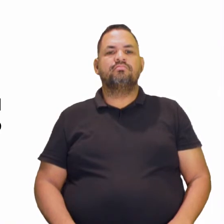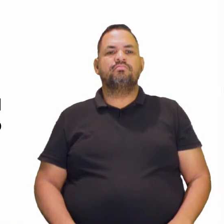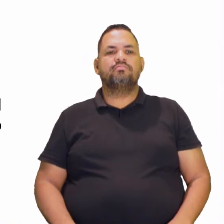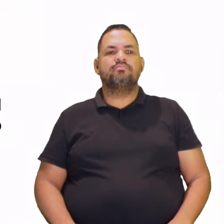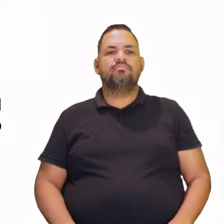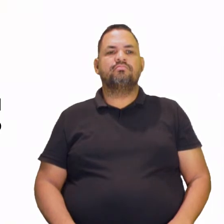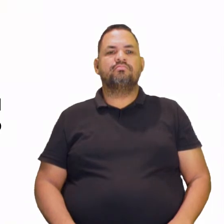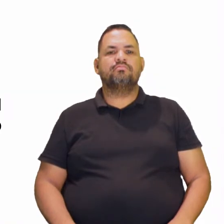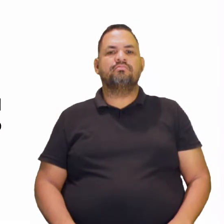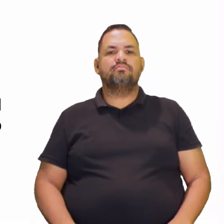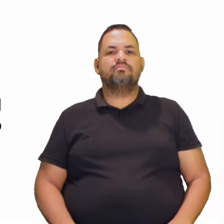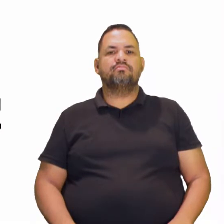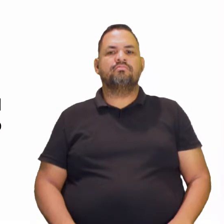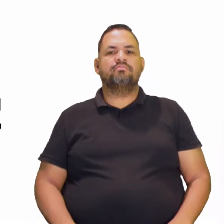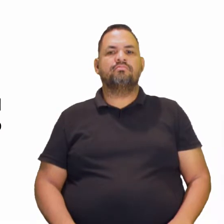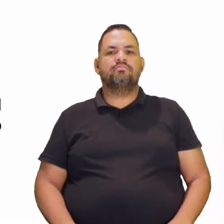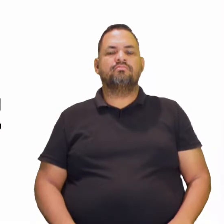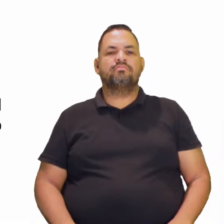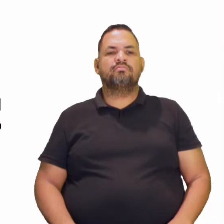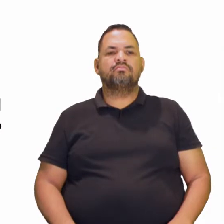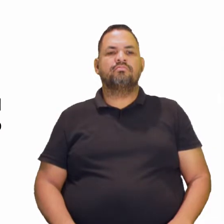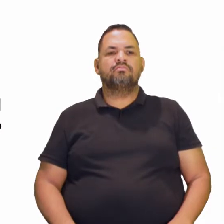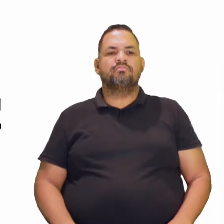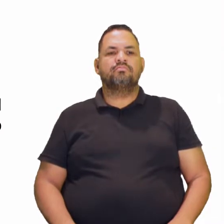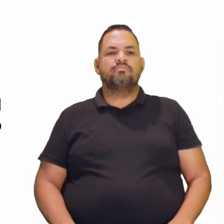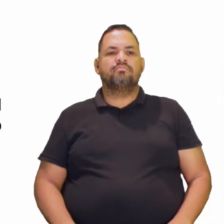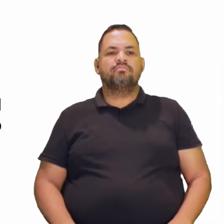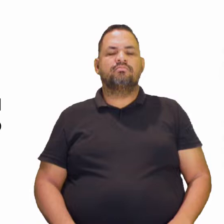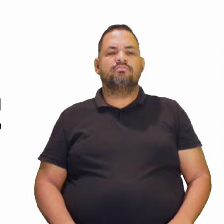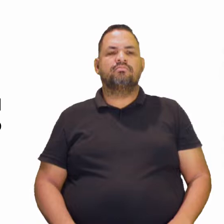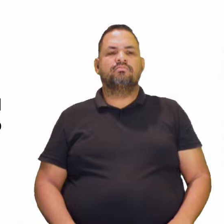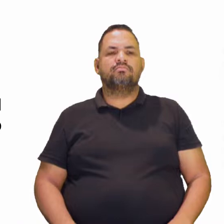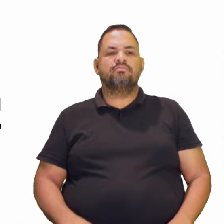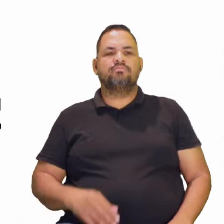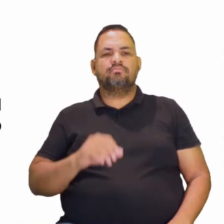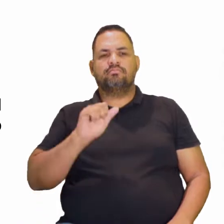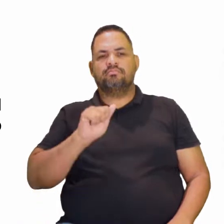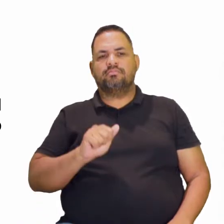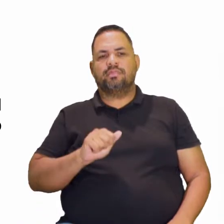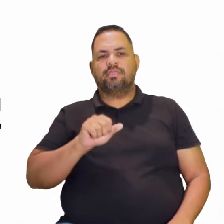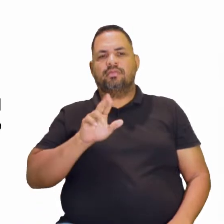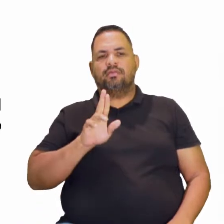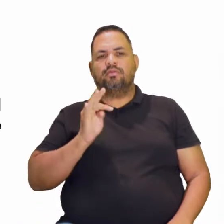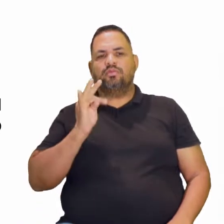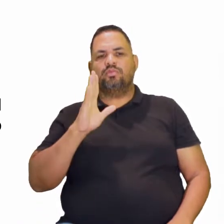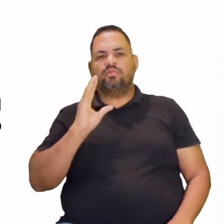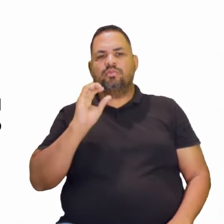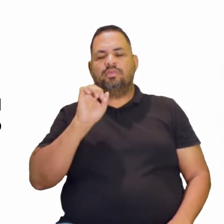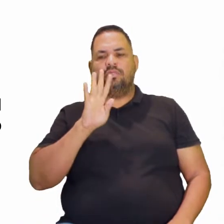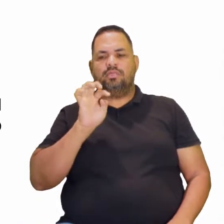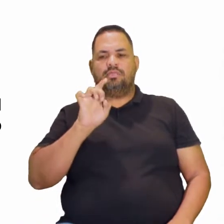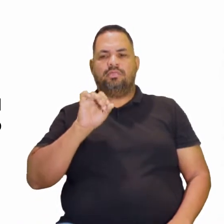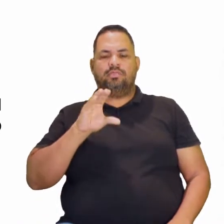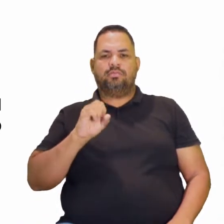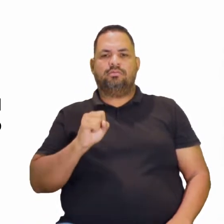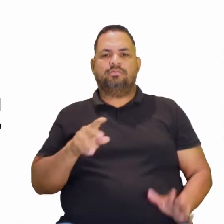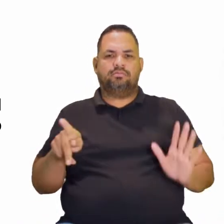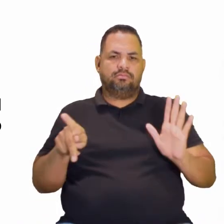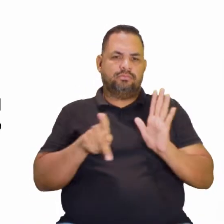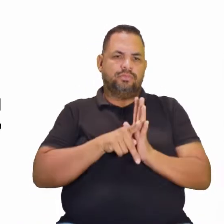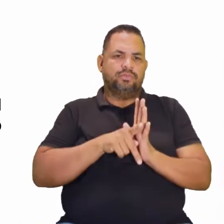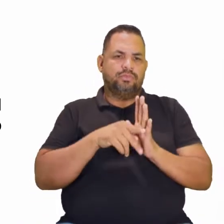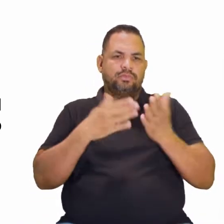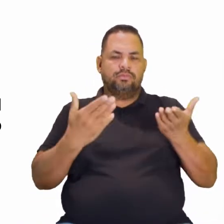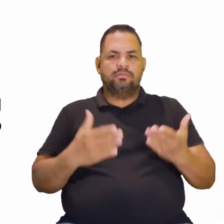Então, nós vamos aqui para a nossa próxima tela, que é um autorretrato. A pessoa fez o retrato de si mesmo, né?